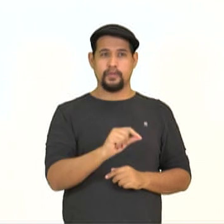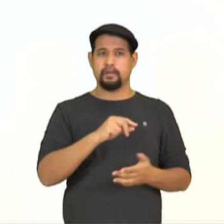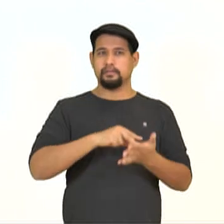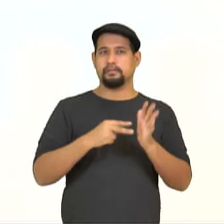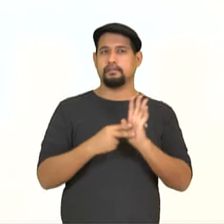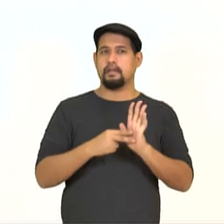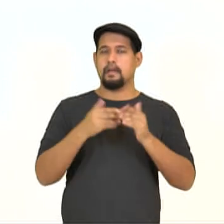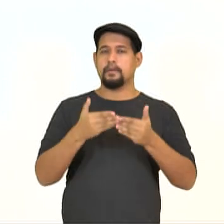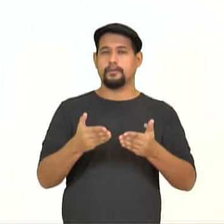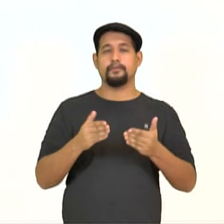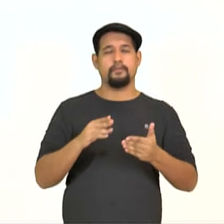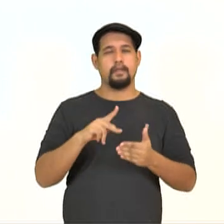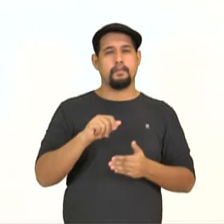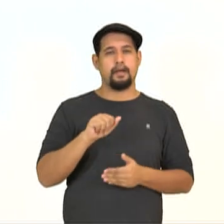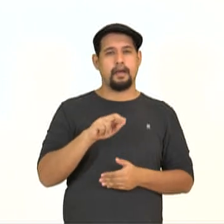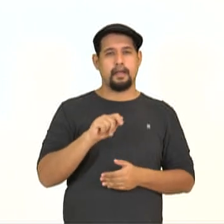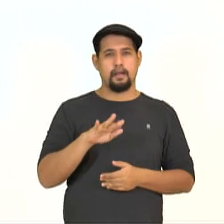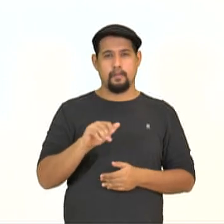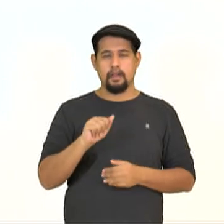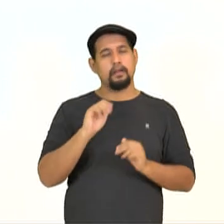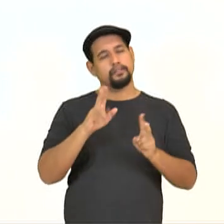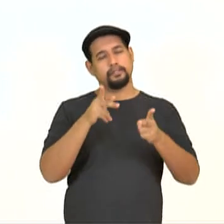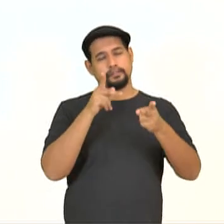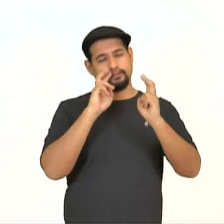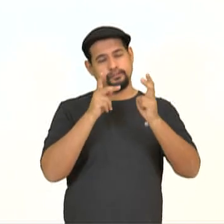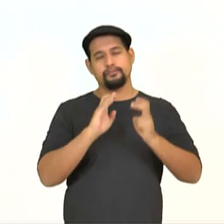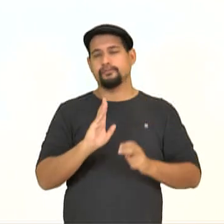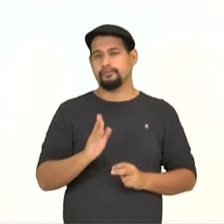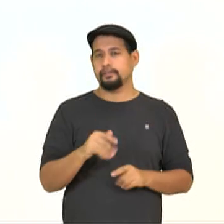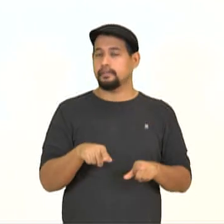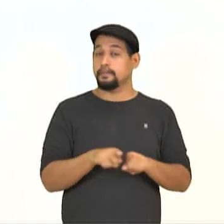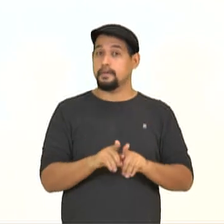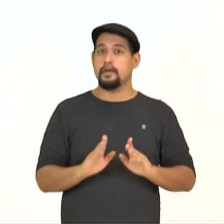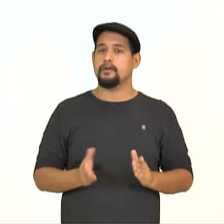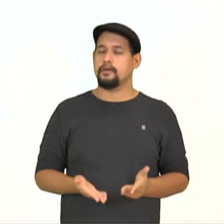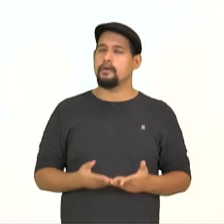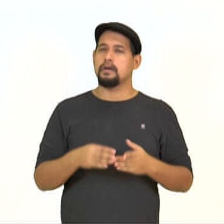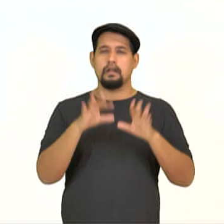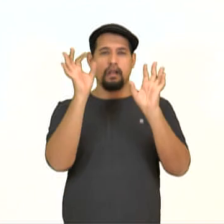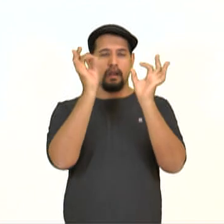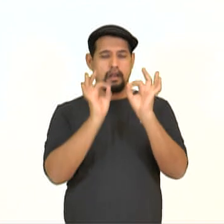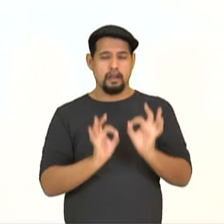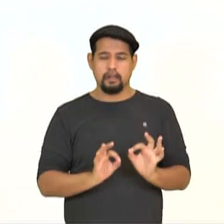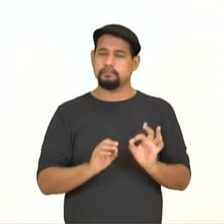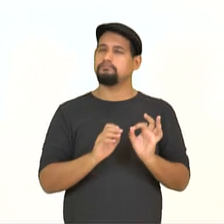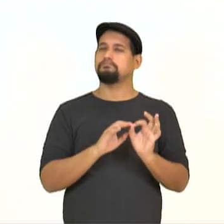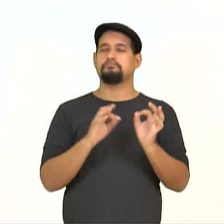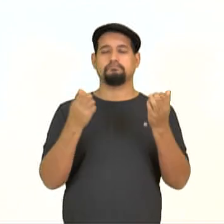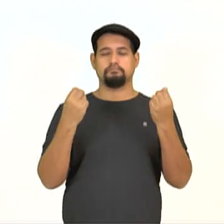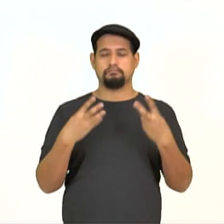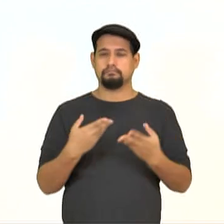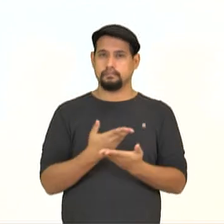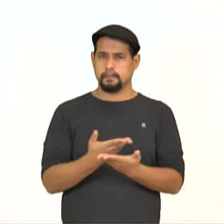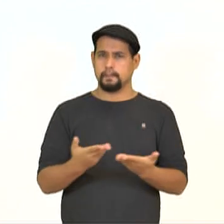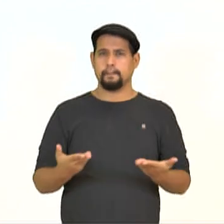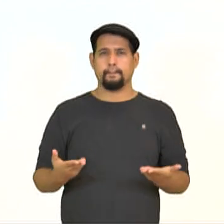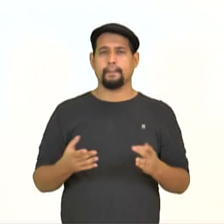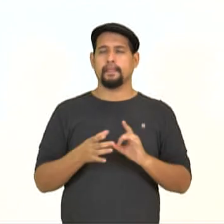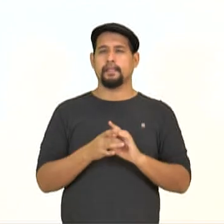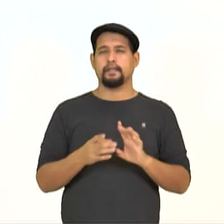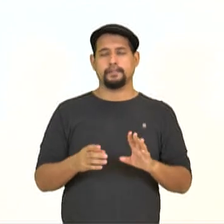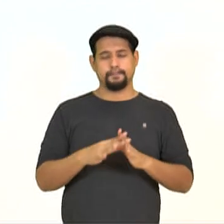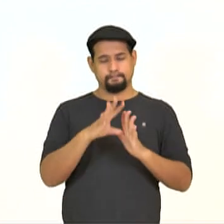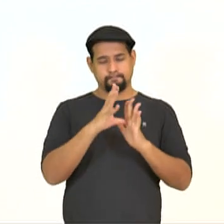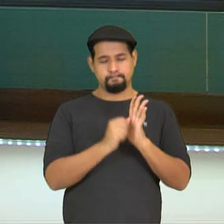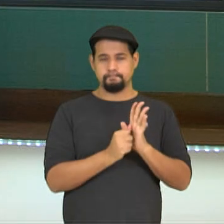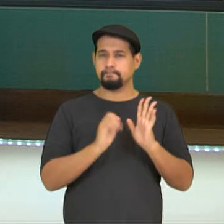será a abertura da parábola, né? Isso que a gente já tinha observado, né, agora sistematizando, né, e formalizando para você deixar aí bem